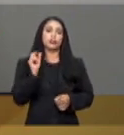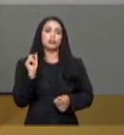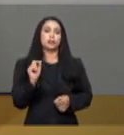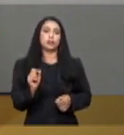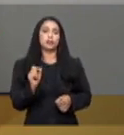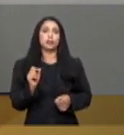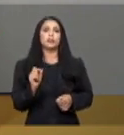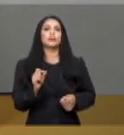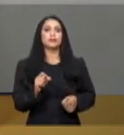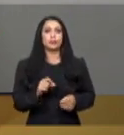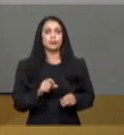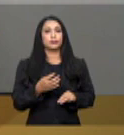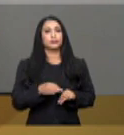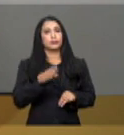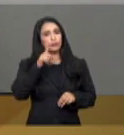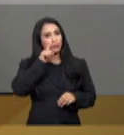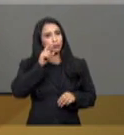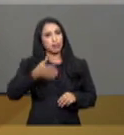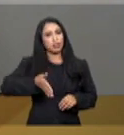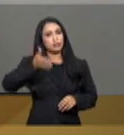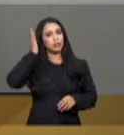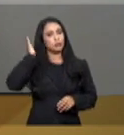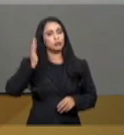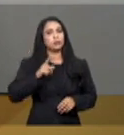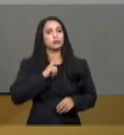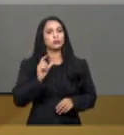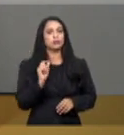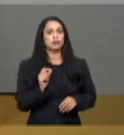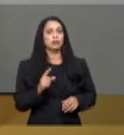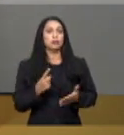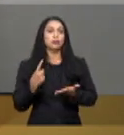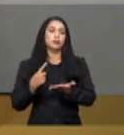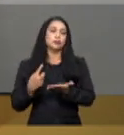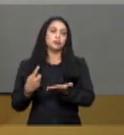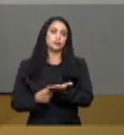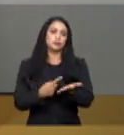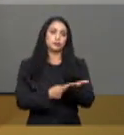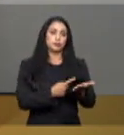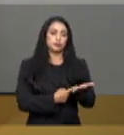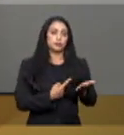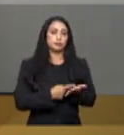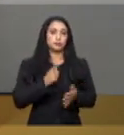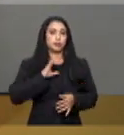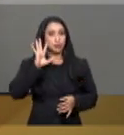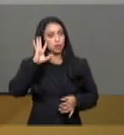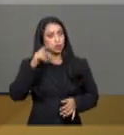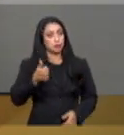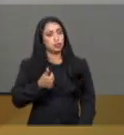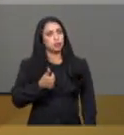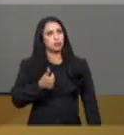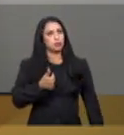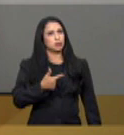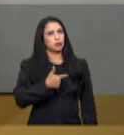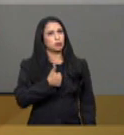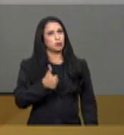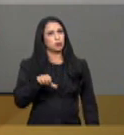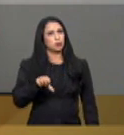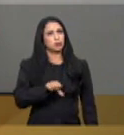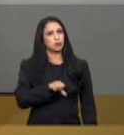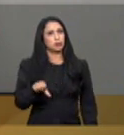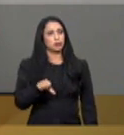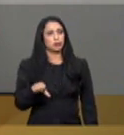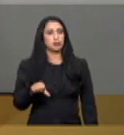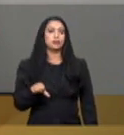o ministro Marco Aurélio, redator para o acórdão o ministro Nelson Jobim. Esta decisão é de